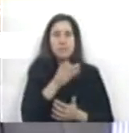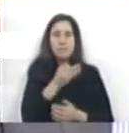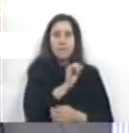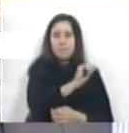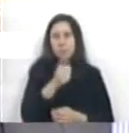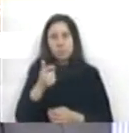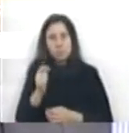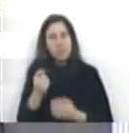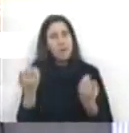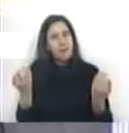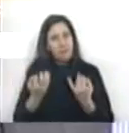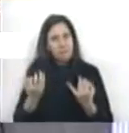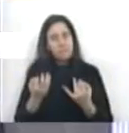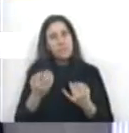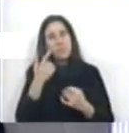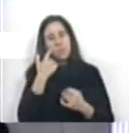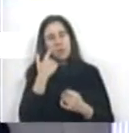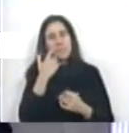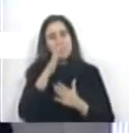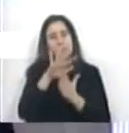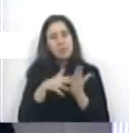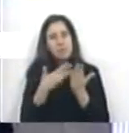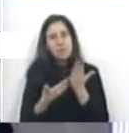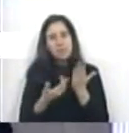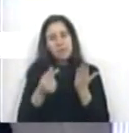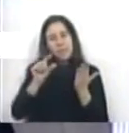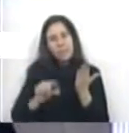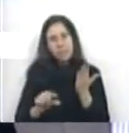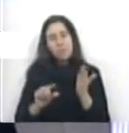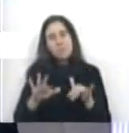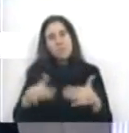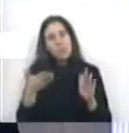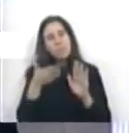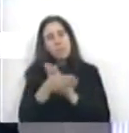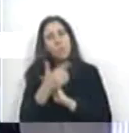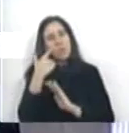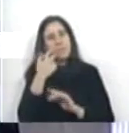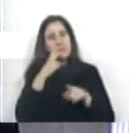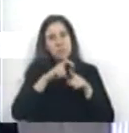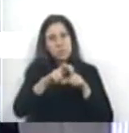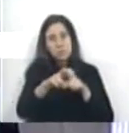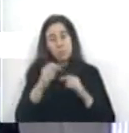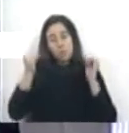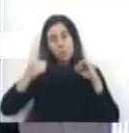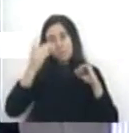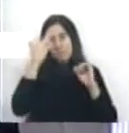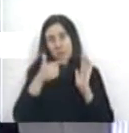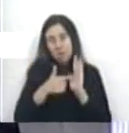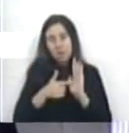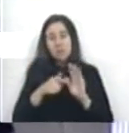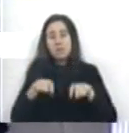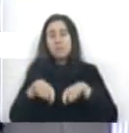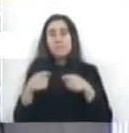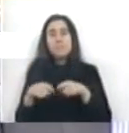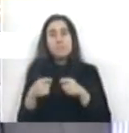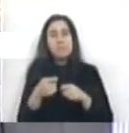mesmo com o acesso automático a uma tarifa social reforçada da energia, como prevê o acordo entre o Partido Socialista e o